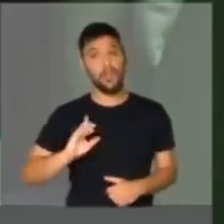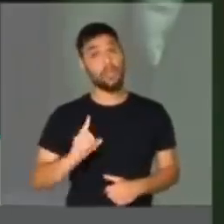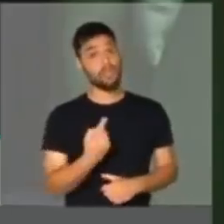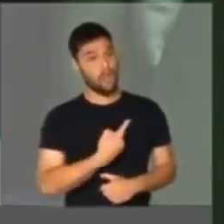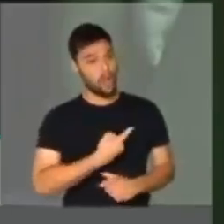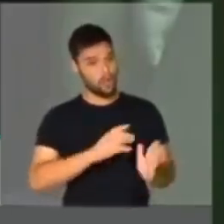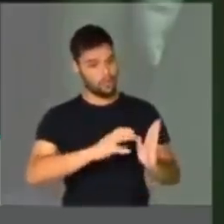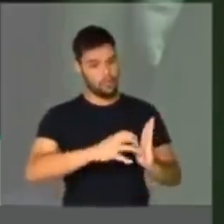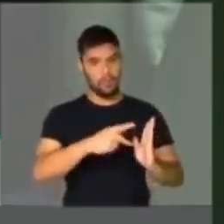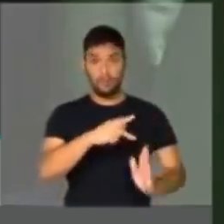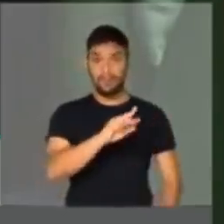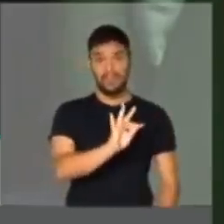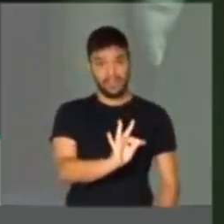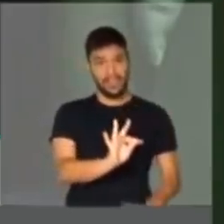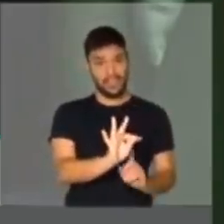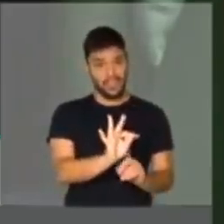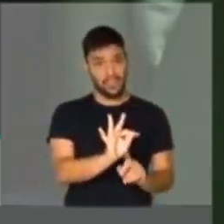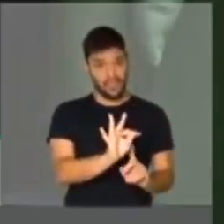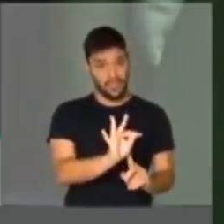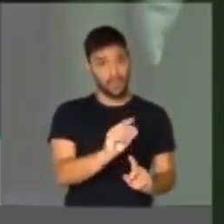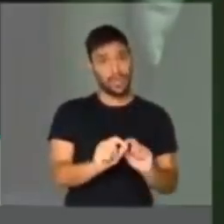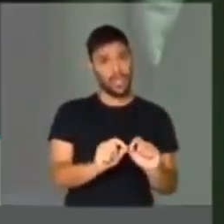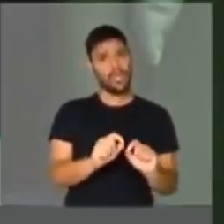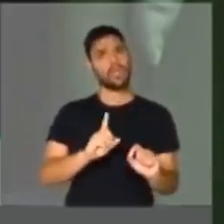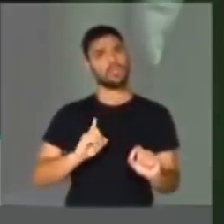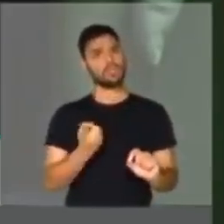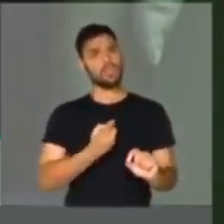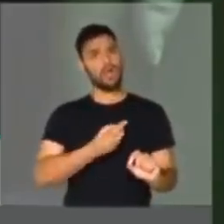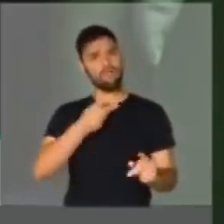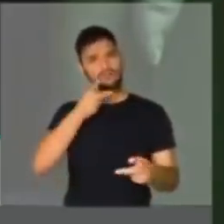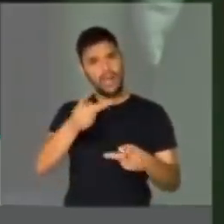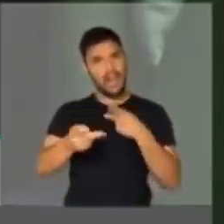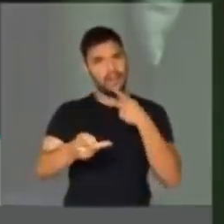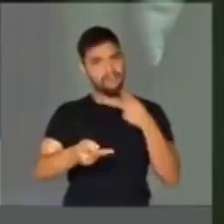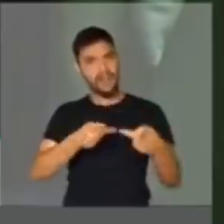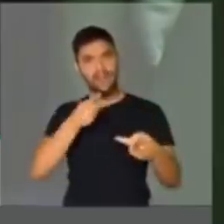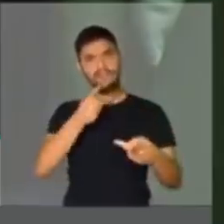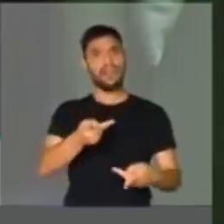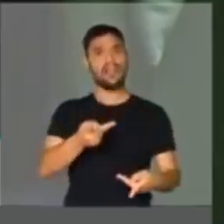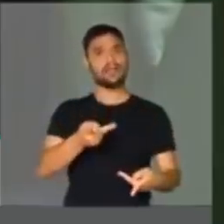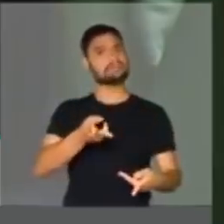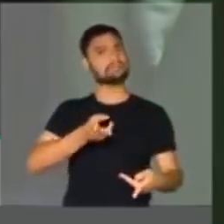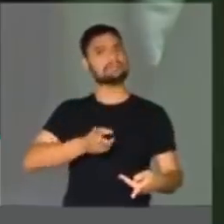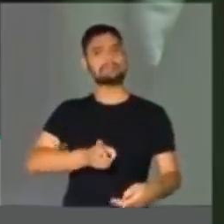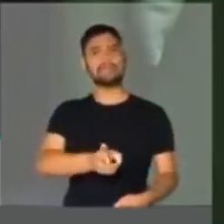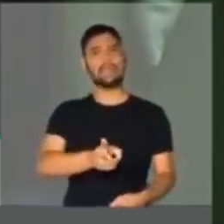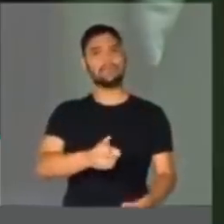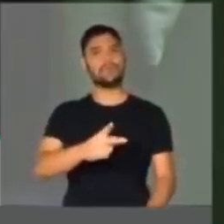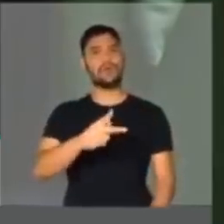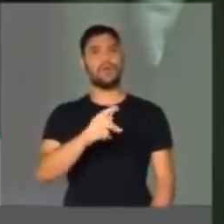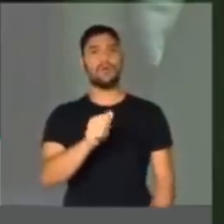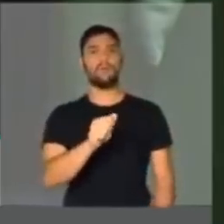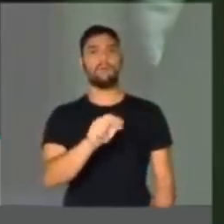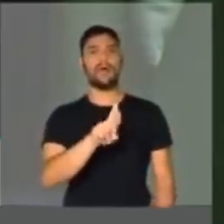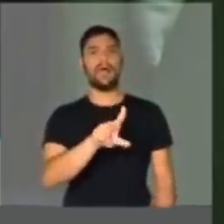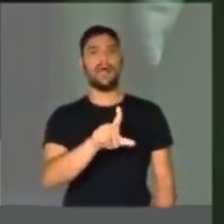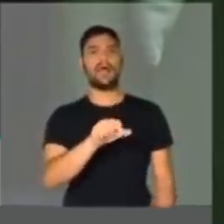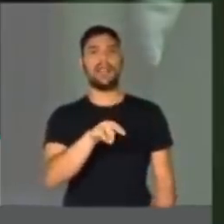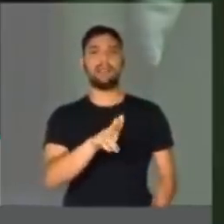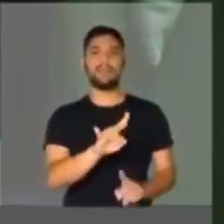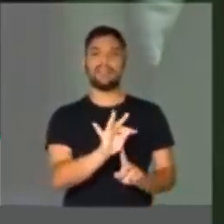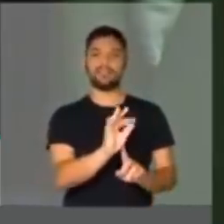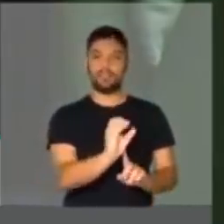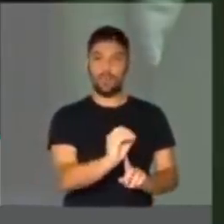Nós do PT vamos aqui falar a todo momento. Para quem não sabe, deputado, parlamento veio